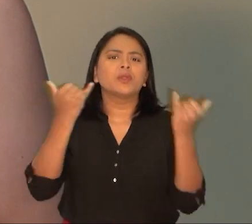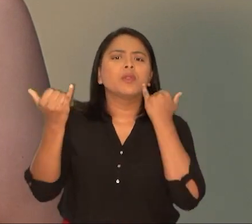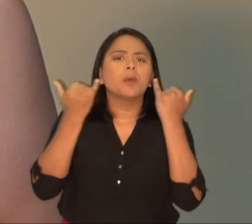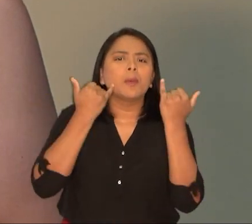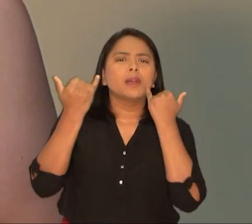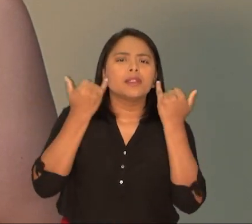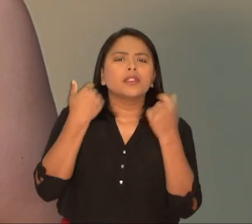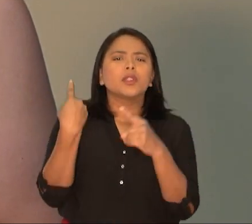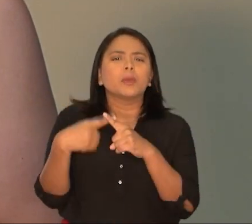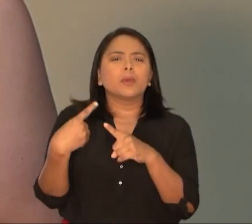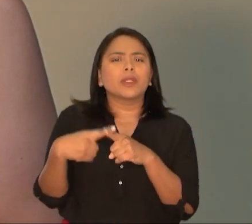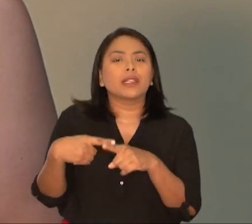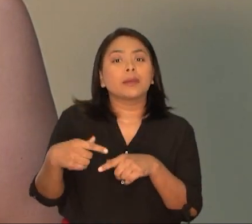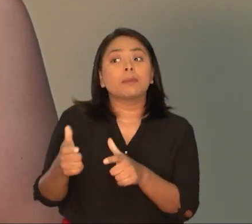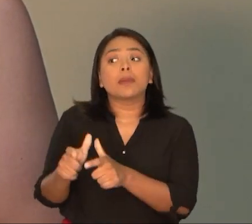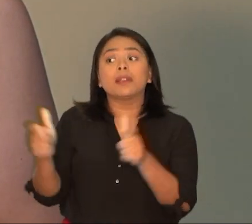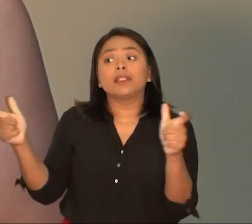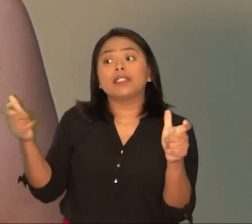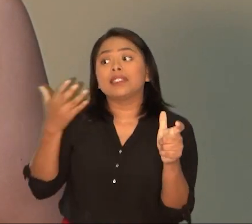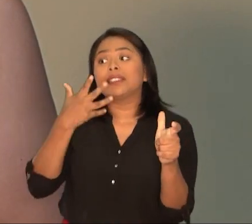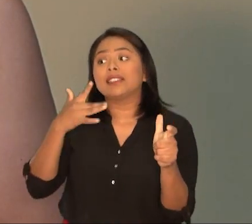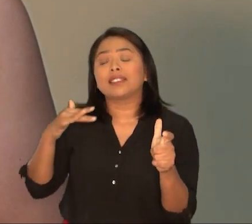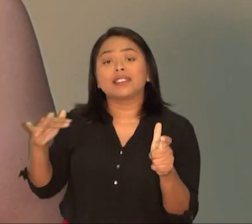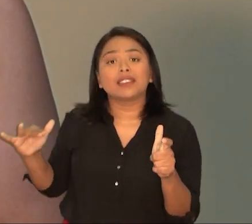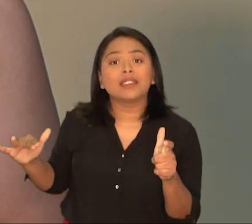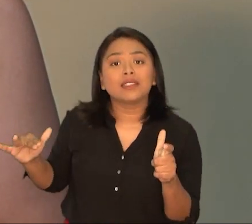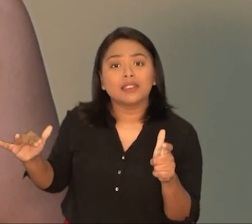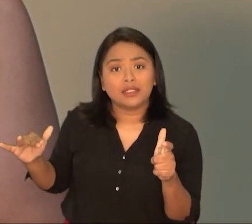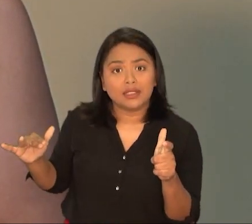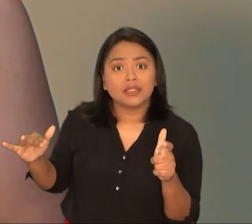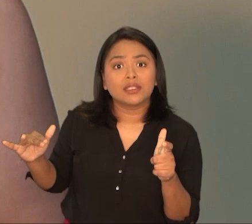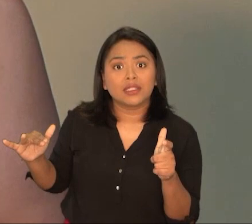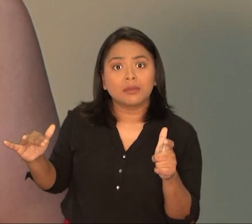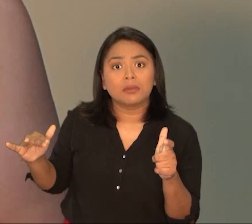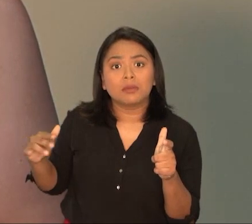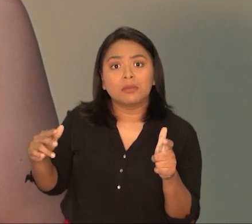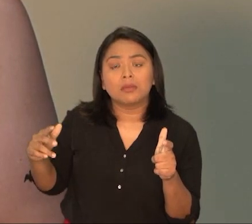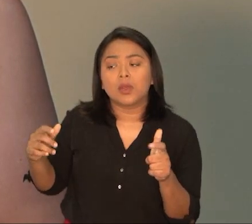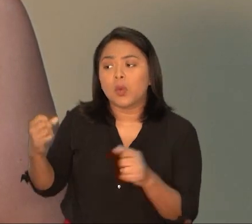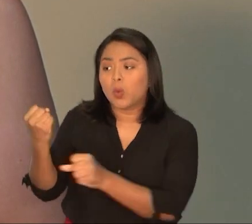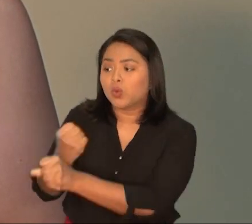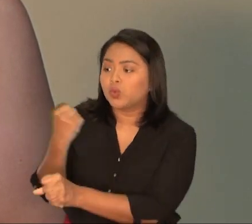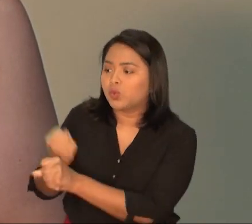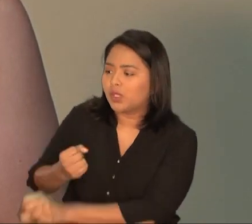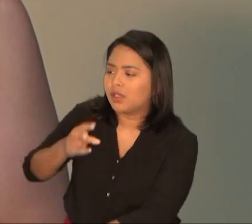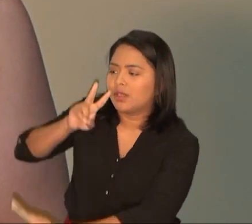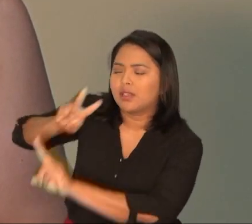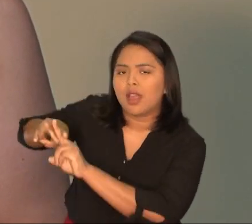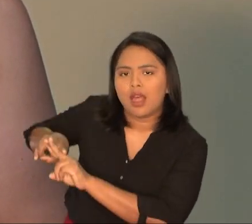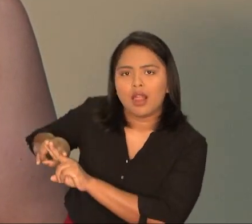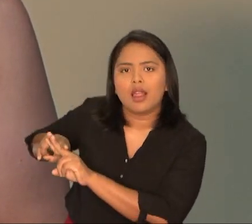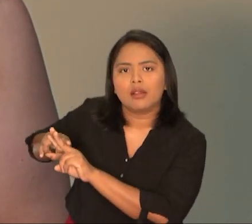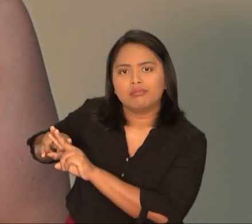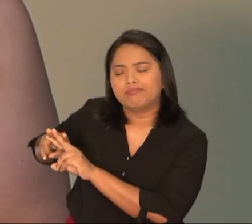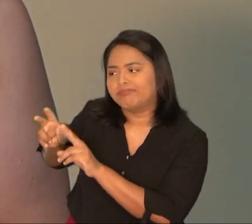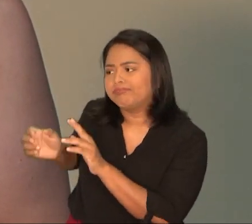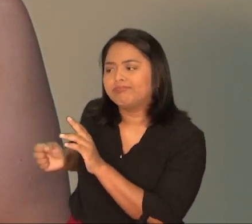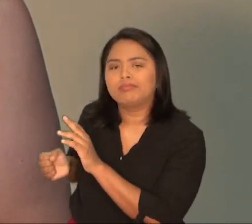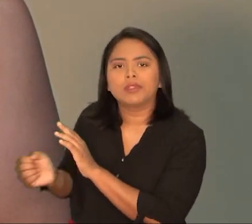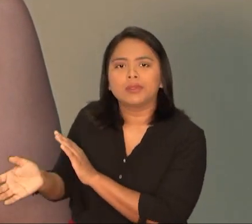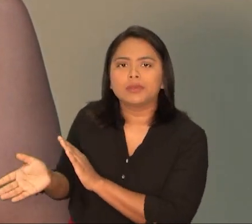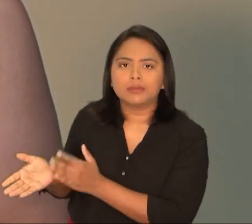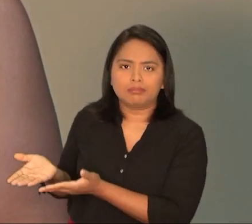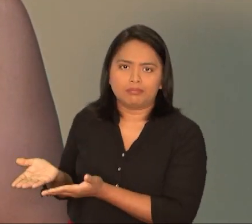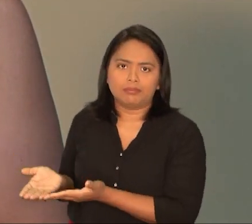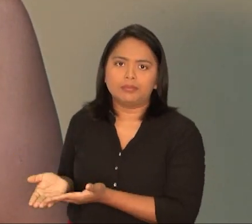crianças, os pais, sem ter nenhuma possibilidade, construíam celas dentro das suas casas para que